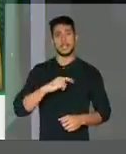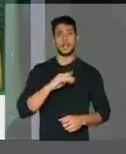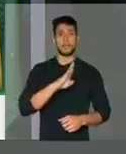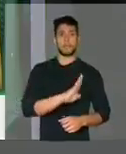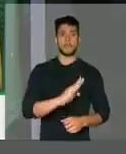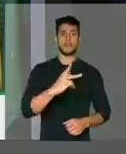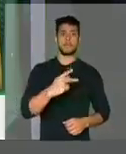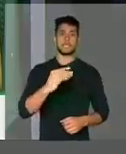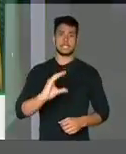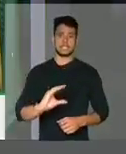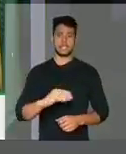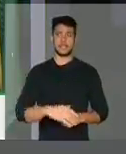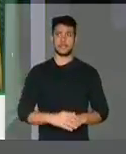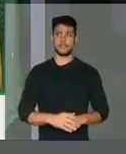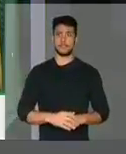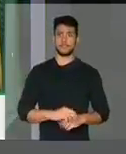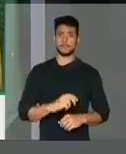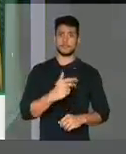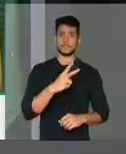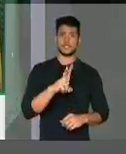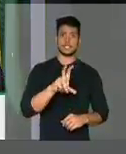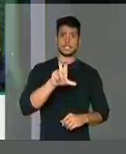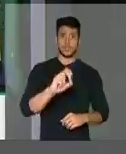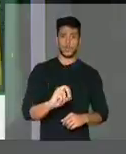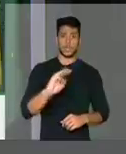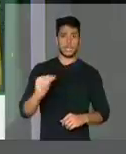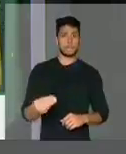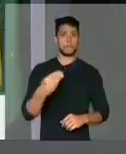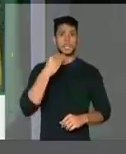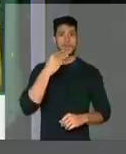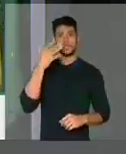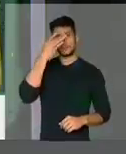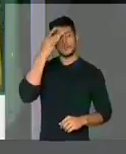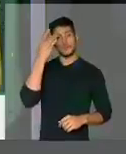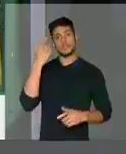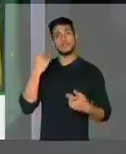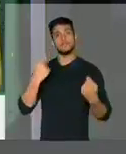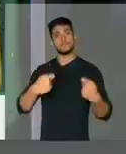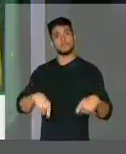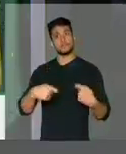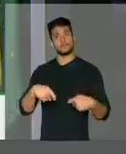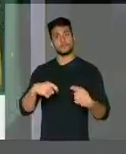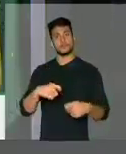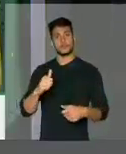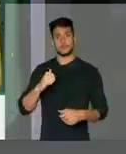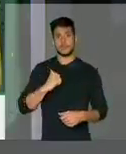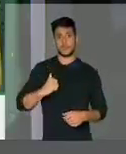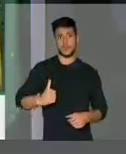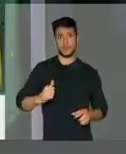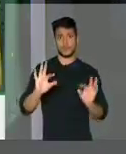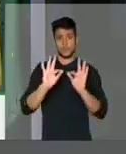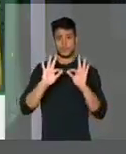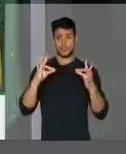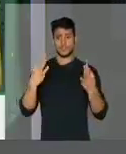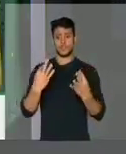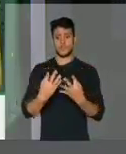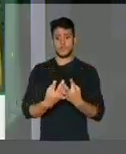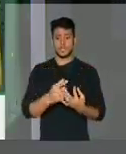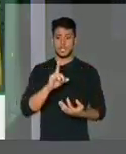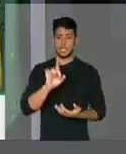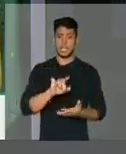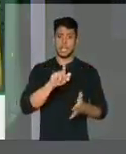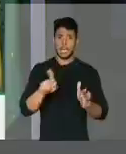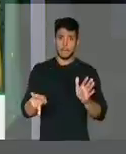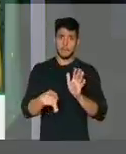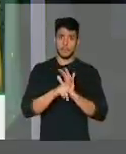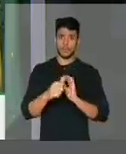prestação continuada, quase 50 milhões de pessoas dependem do Bolsa Família, que é originário do